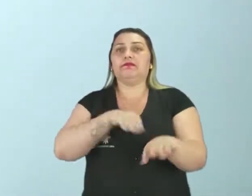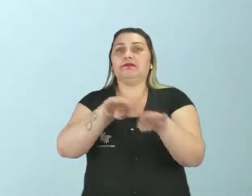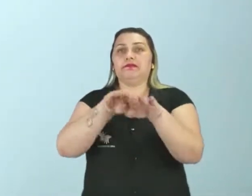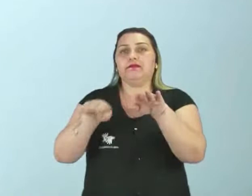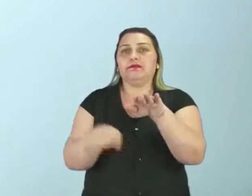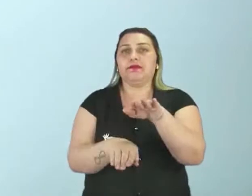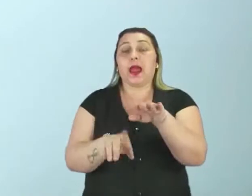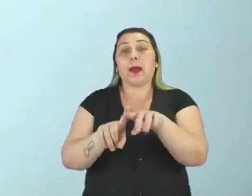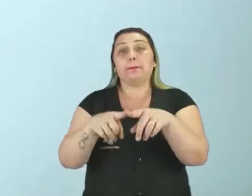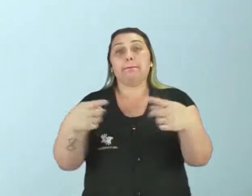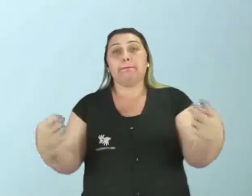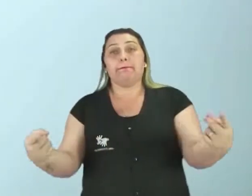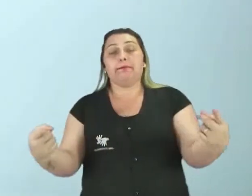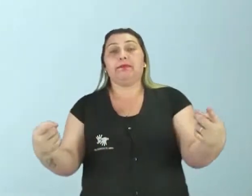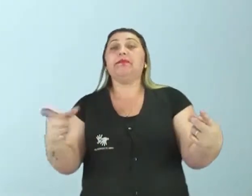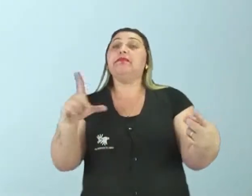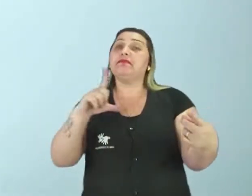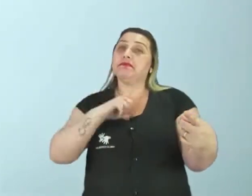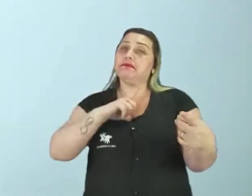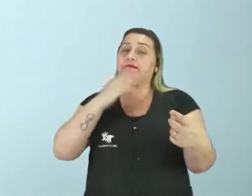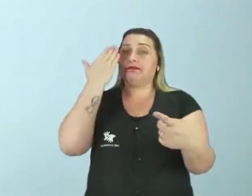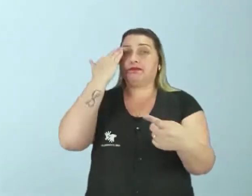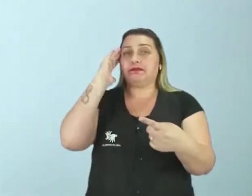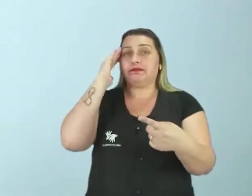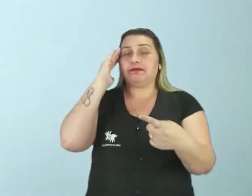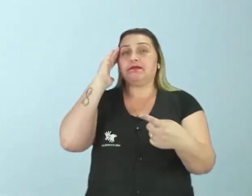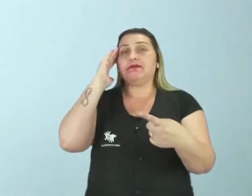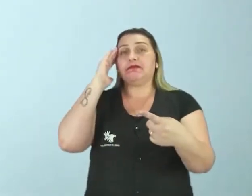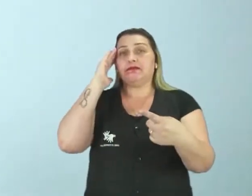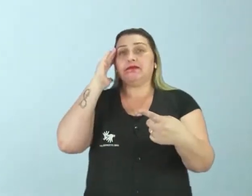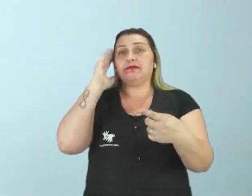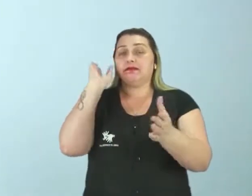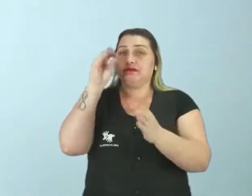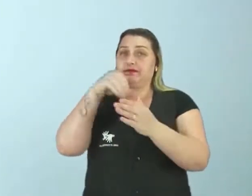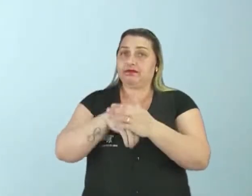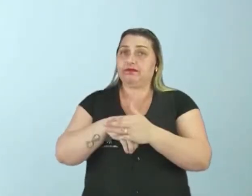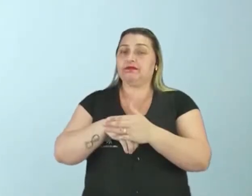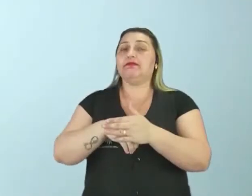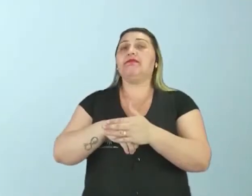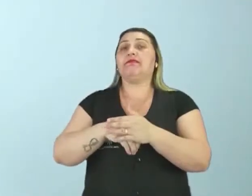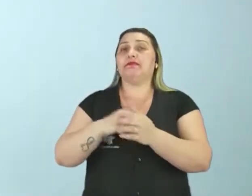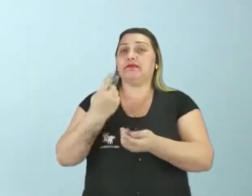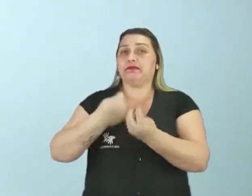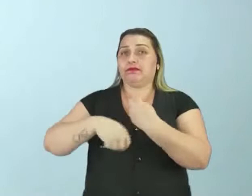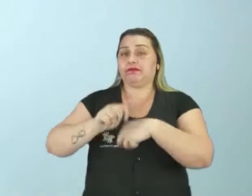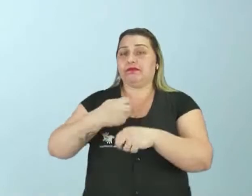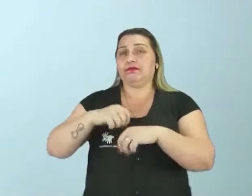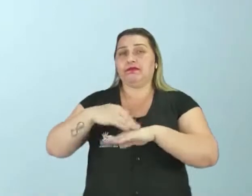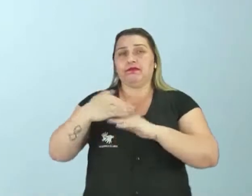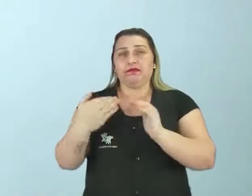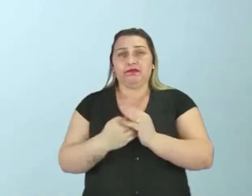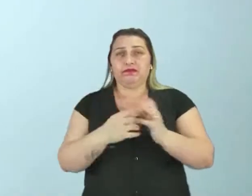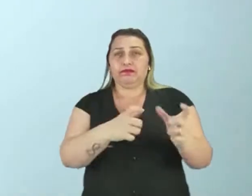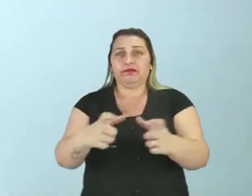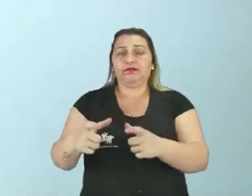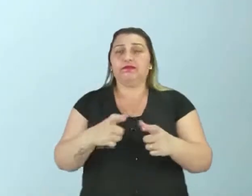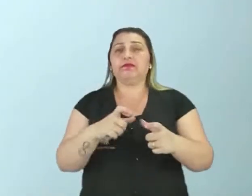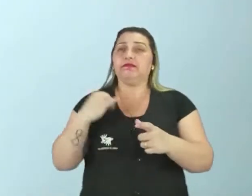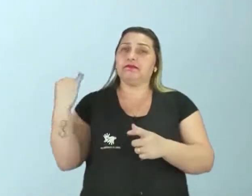desigual, mas temos que entender que nós estamos inseridos dentro desses setores de economia. Todos esses setores